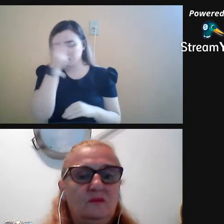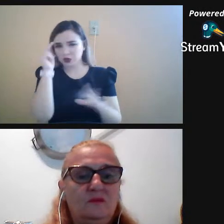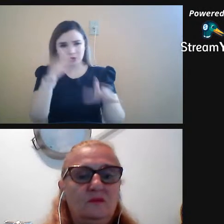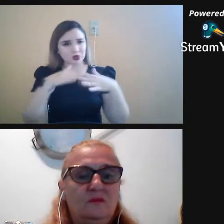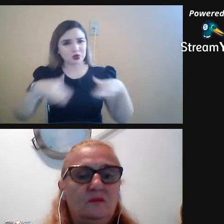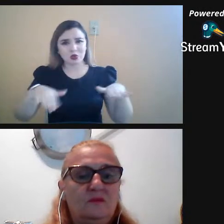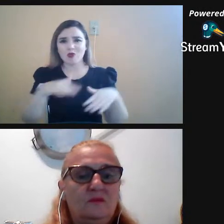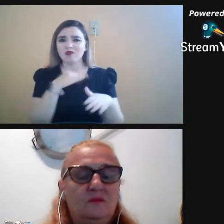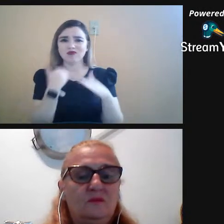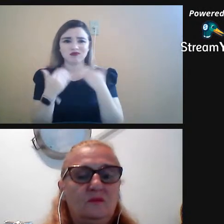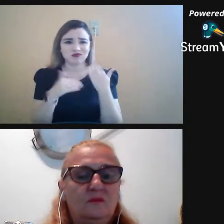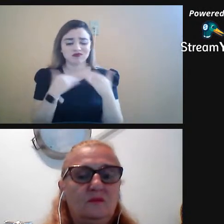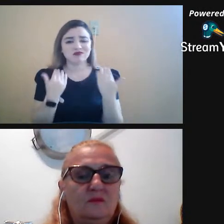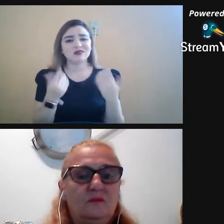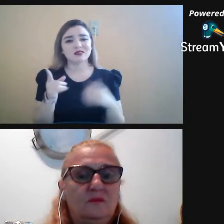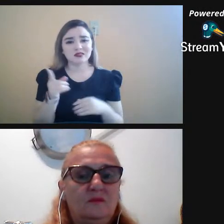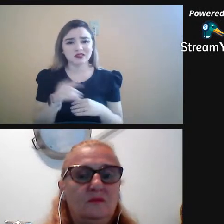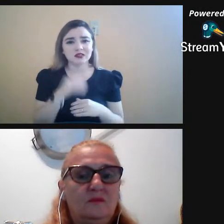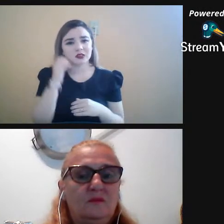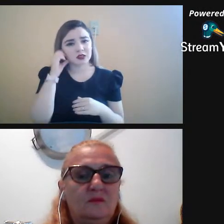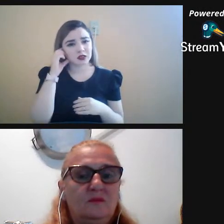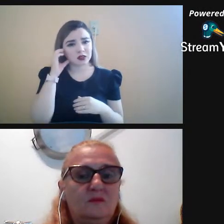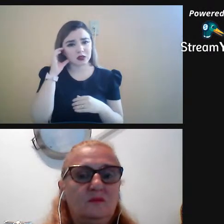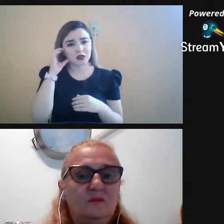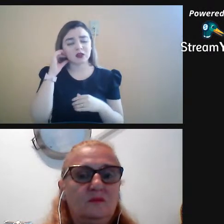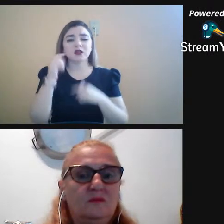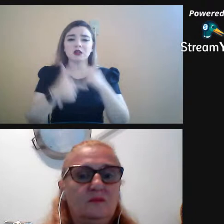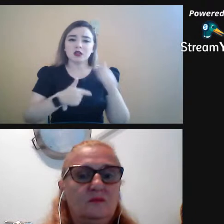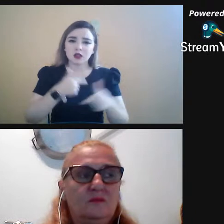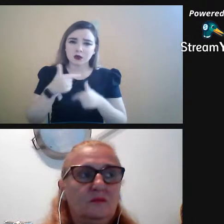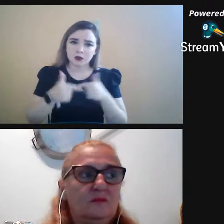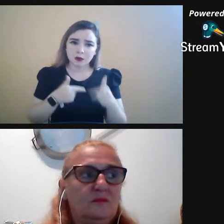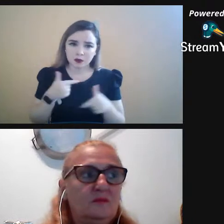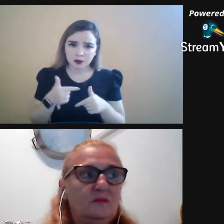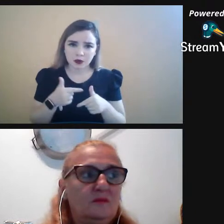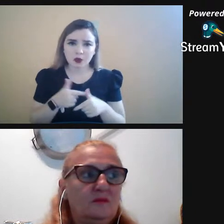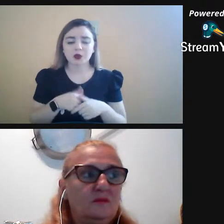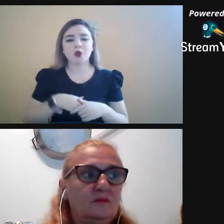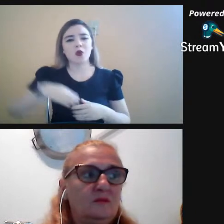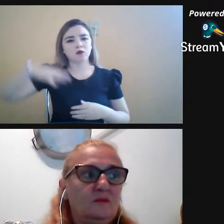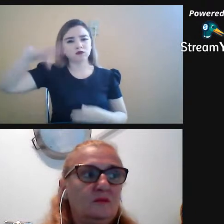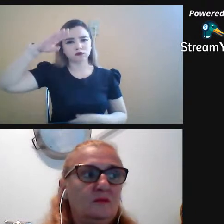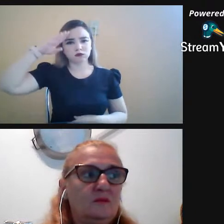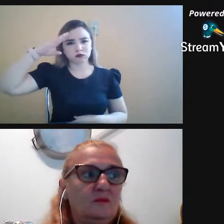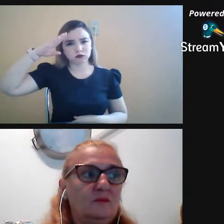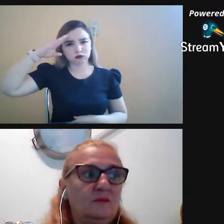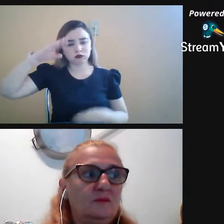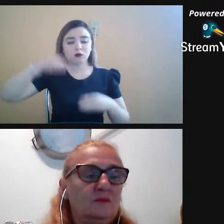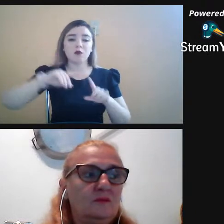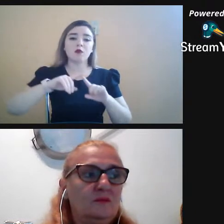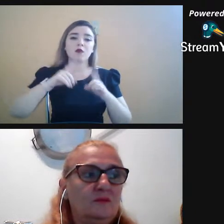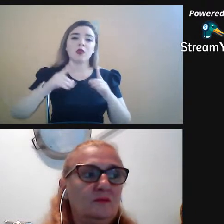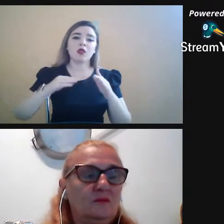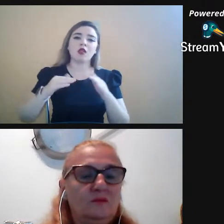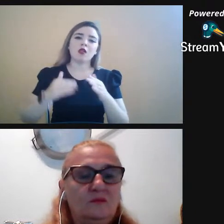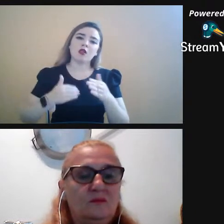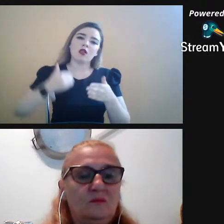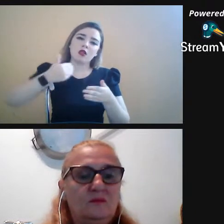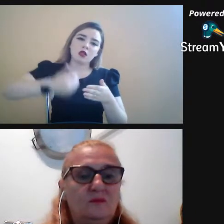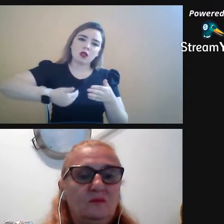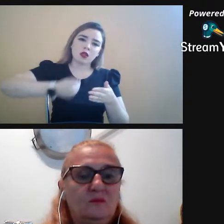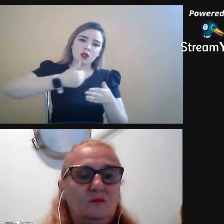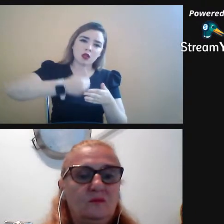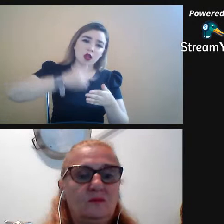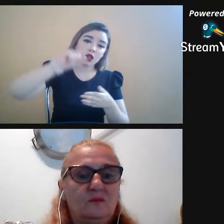de concentração, ele trabalhou, ele atuou enquanto militar também, e no final, né, depois da Segunda